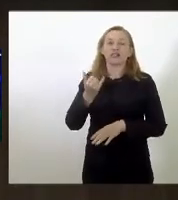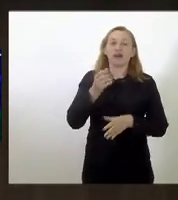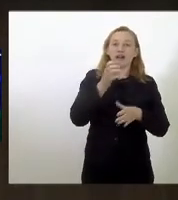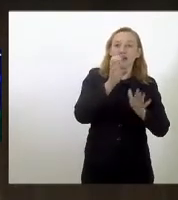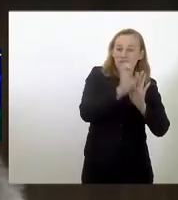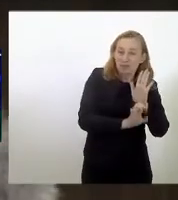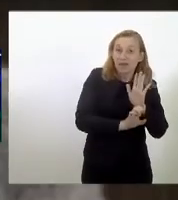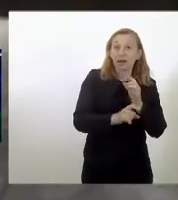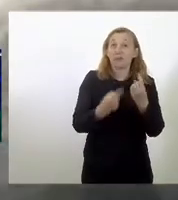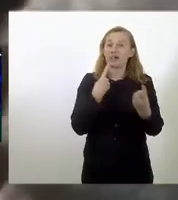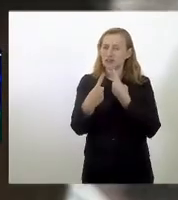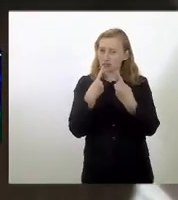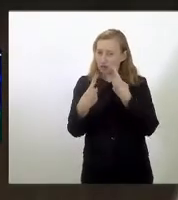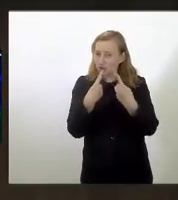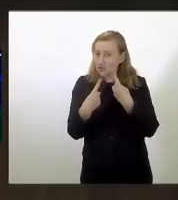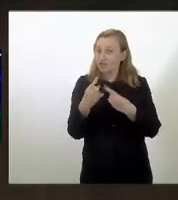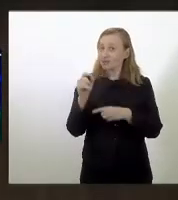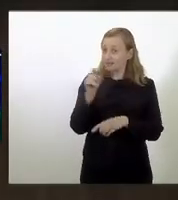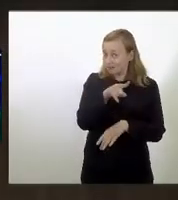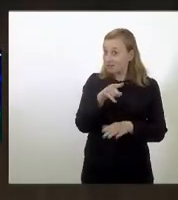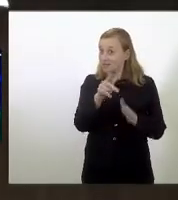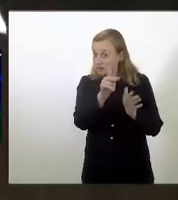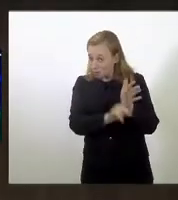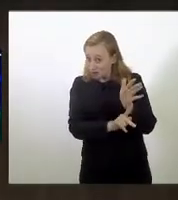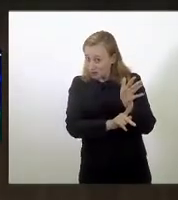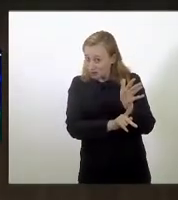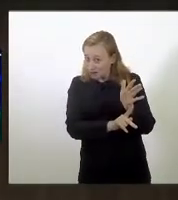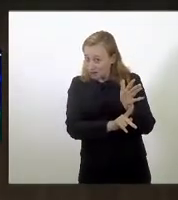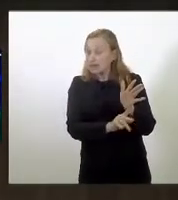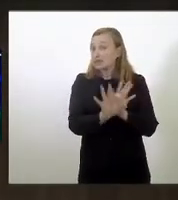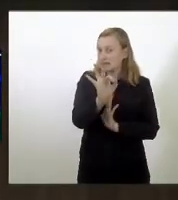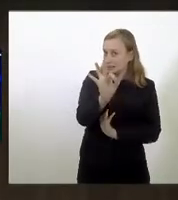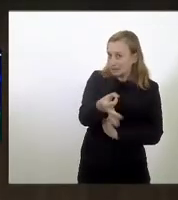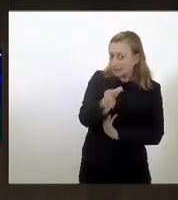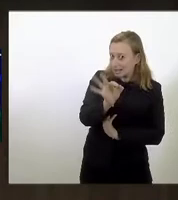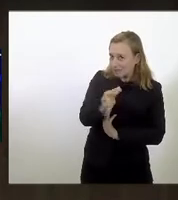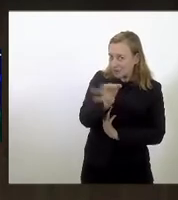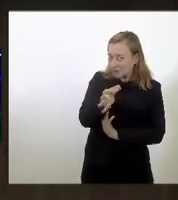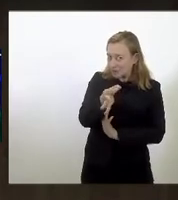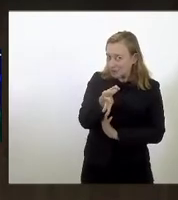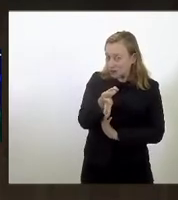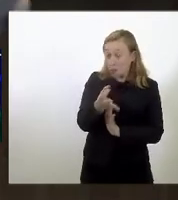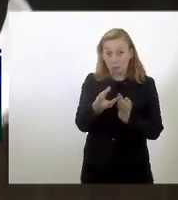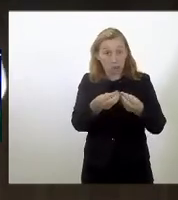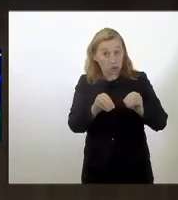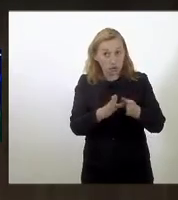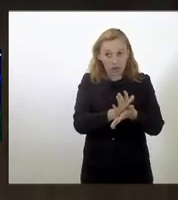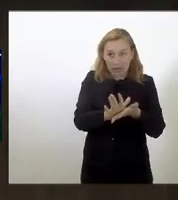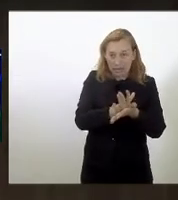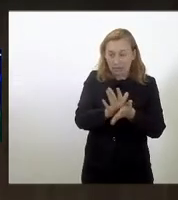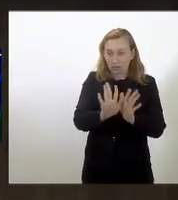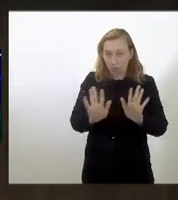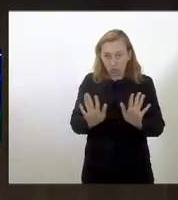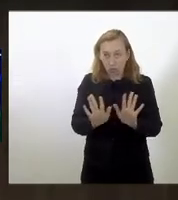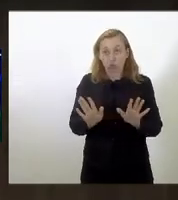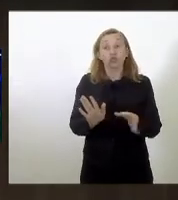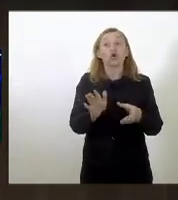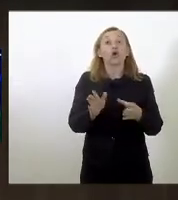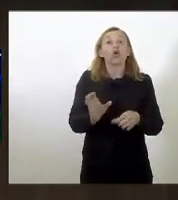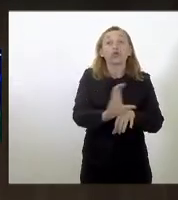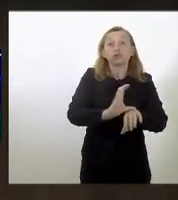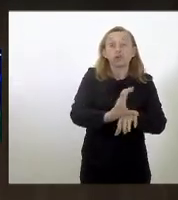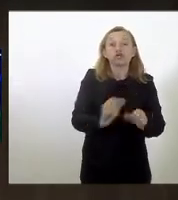debater o mérito do projeto sem, obviamente, prejuízo de que haja divergência. Então, pela constitucionalidade